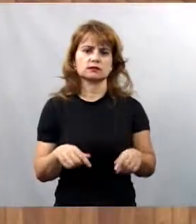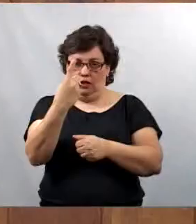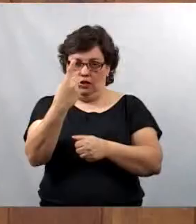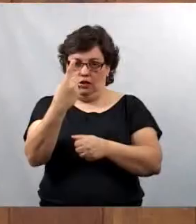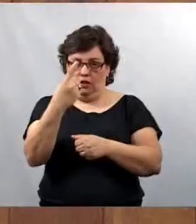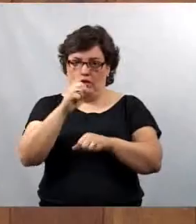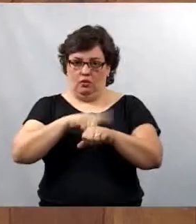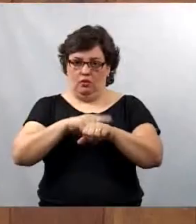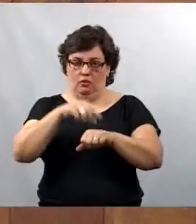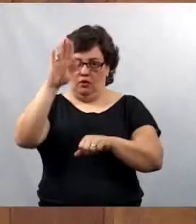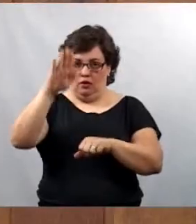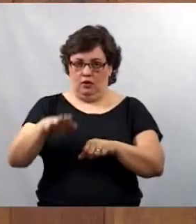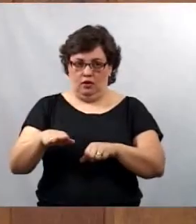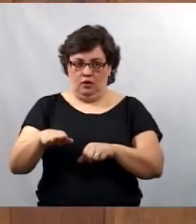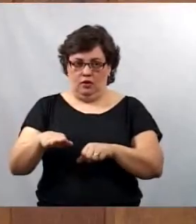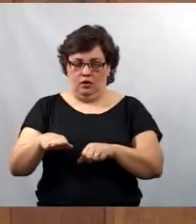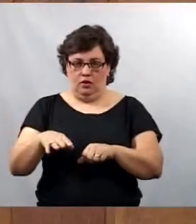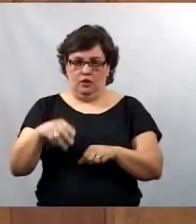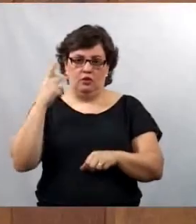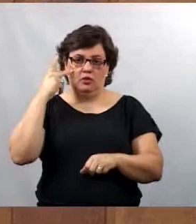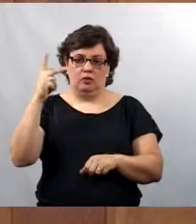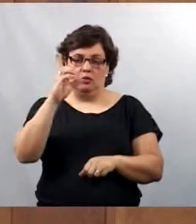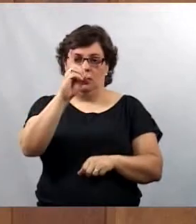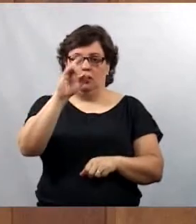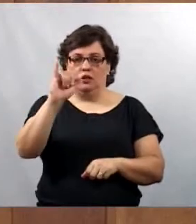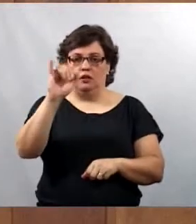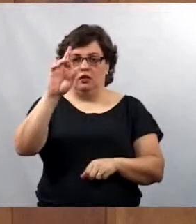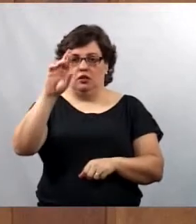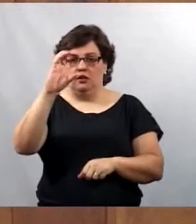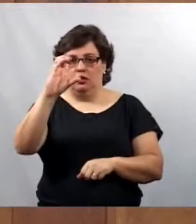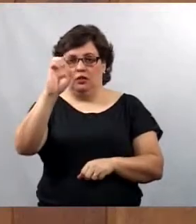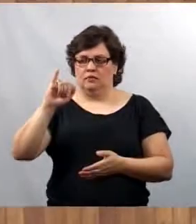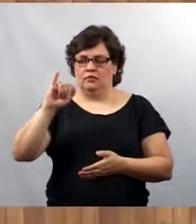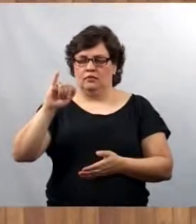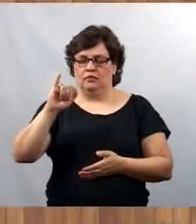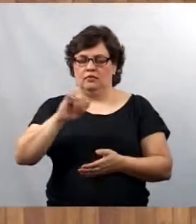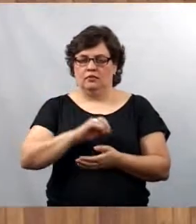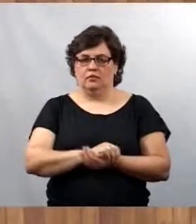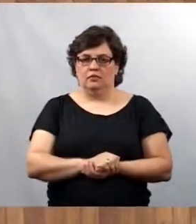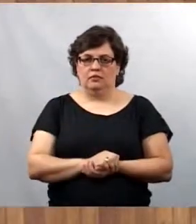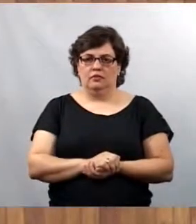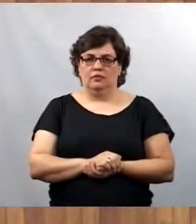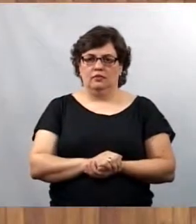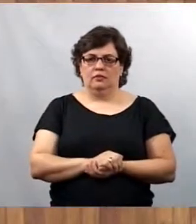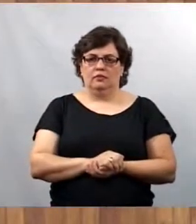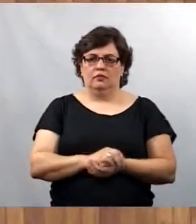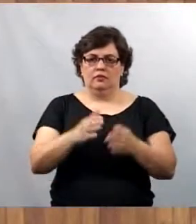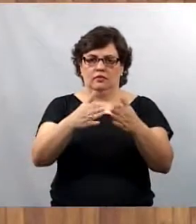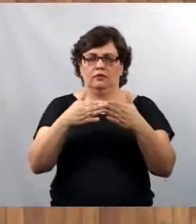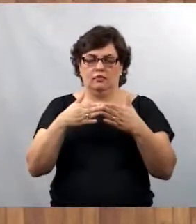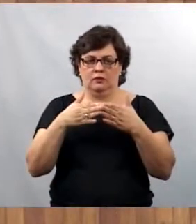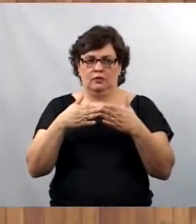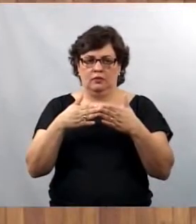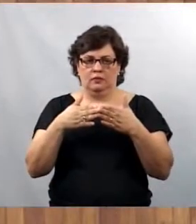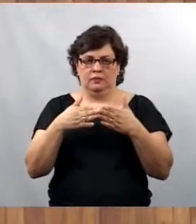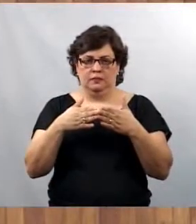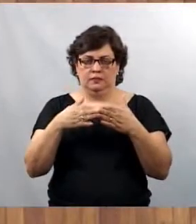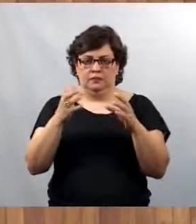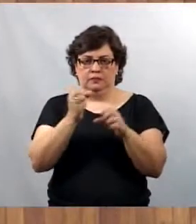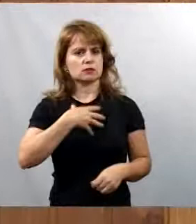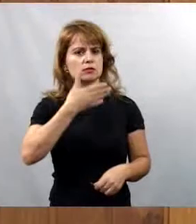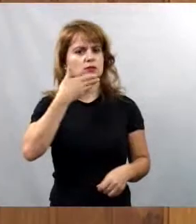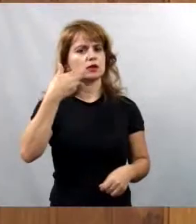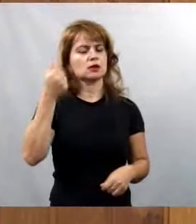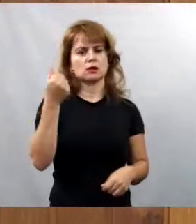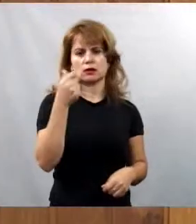animais foi aprovado ainda projeto do vereador e presidente da Câmara Luiz Eduardo Nardi obrigando veículos que façam